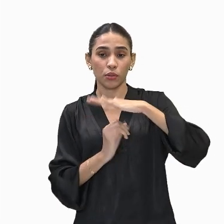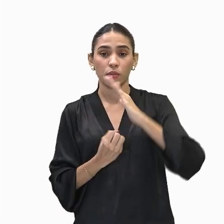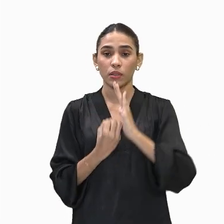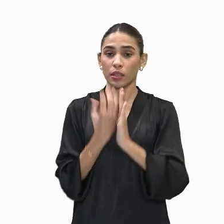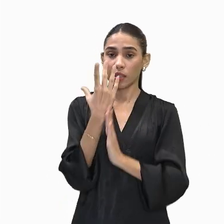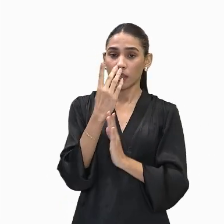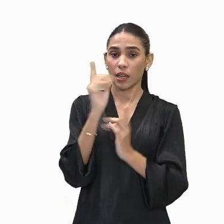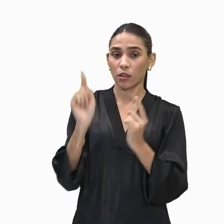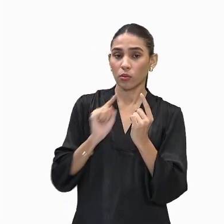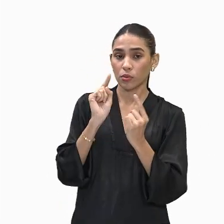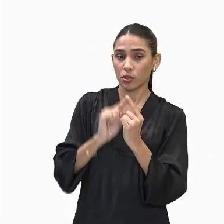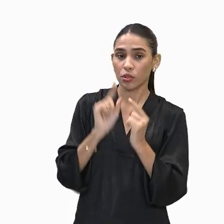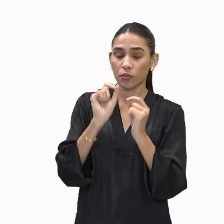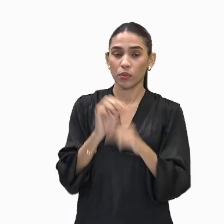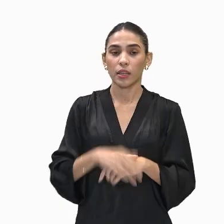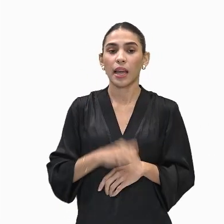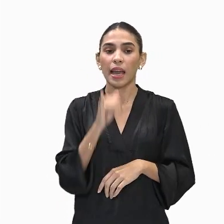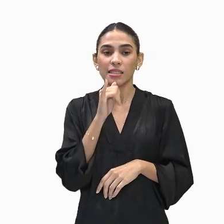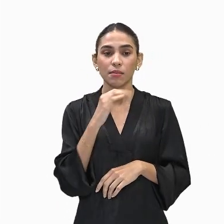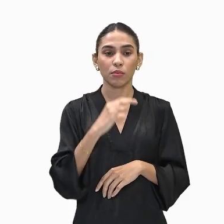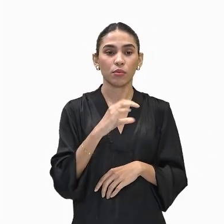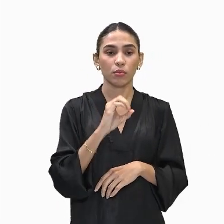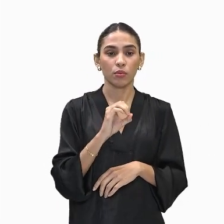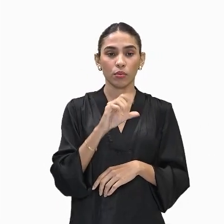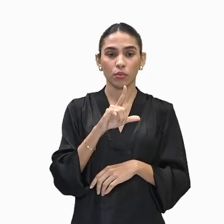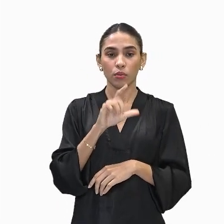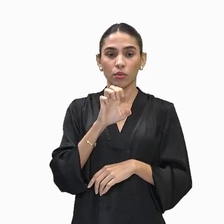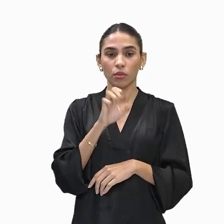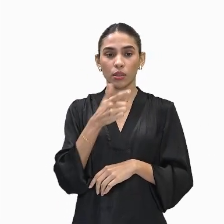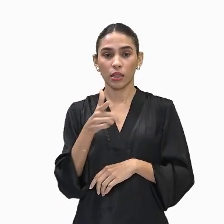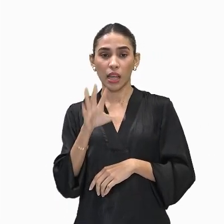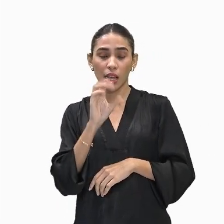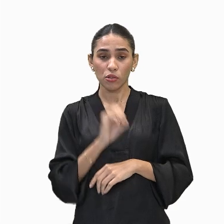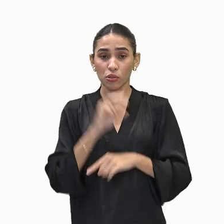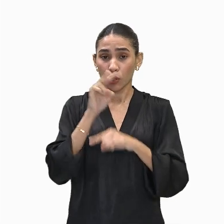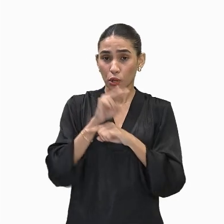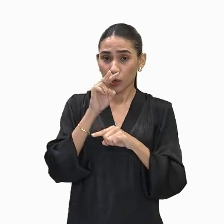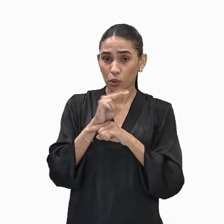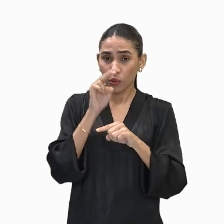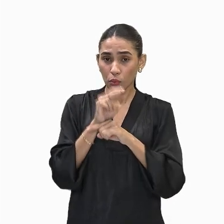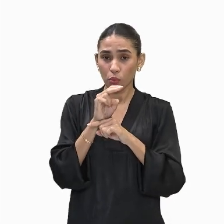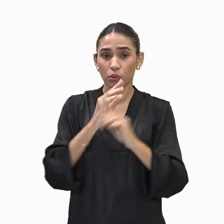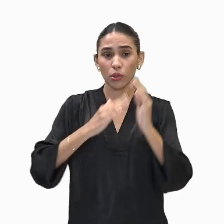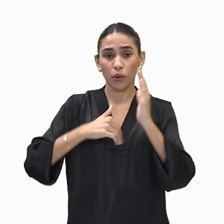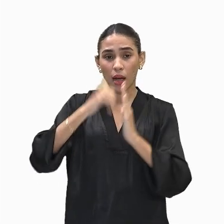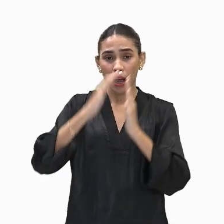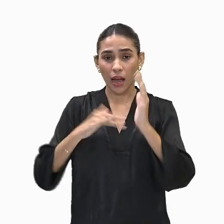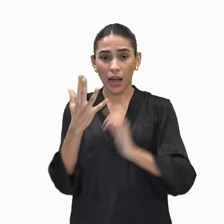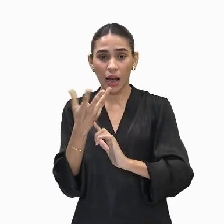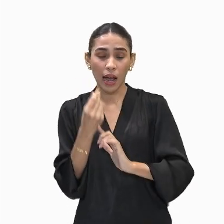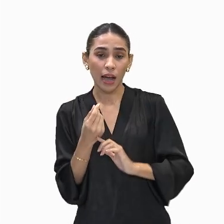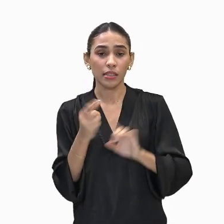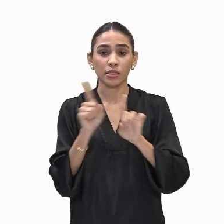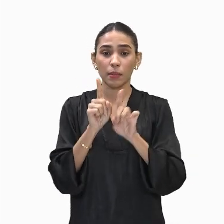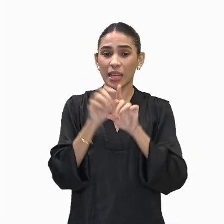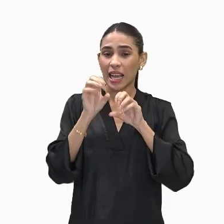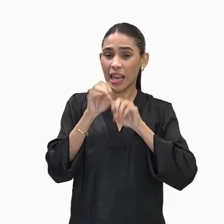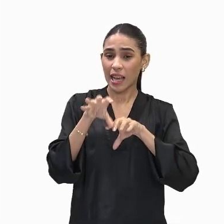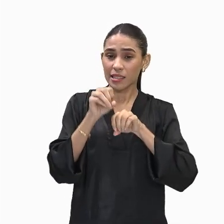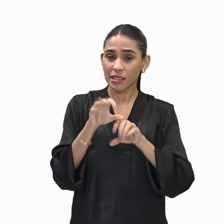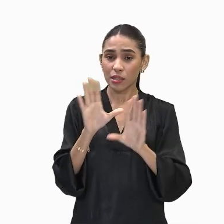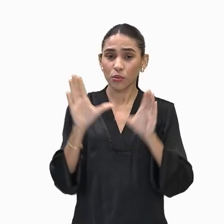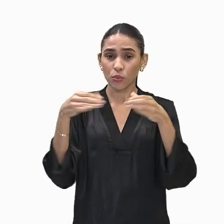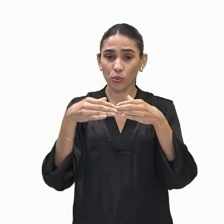para abrigar coleções que preservam esses acervos para apreciação e educação do público. Nós